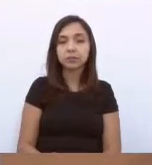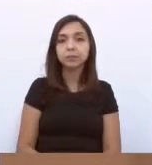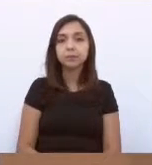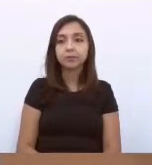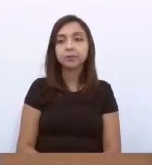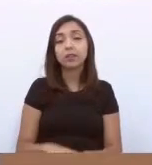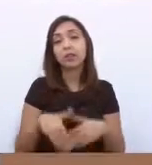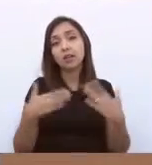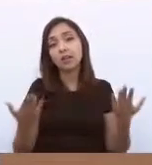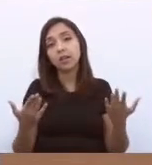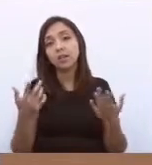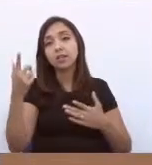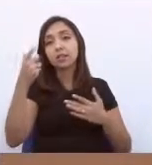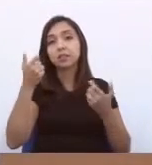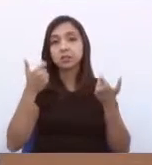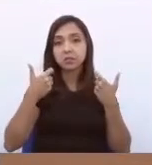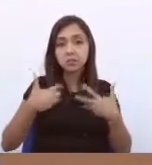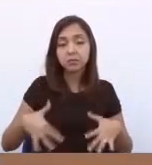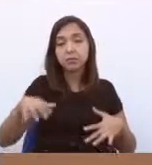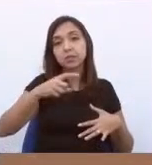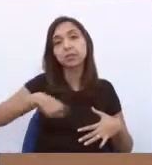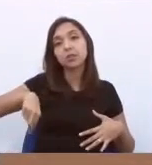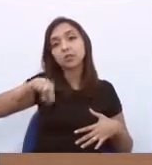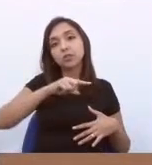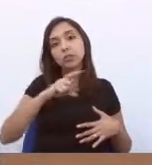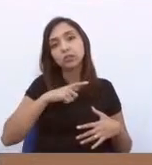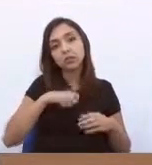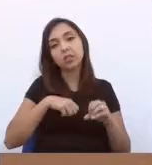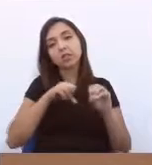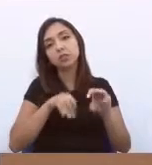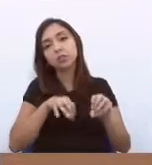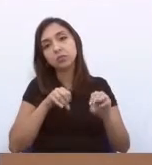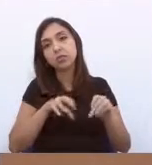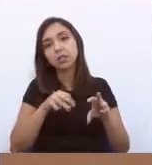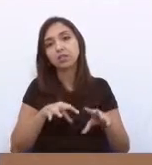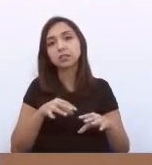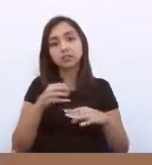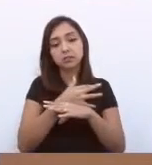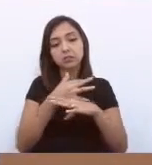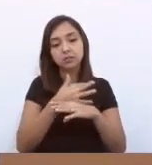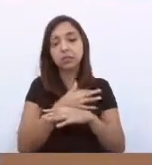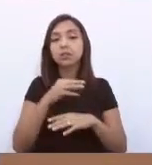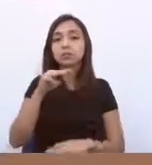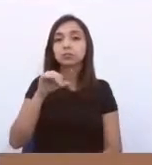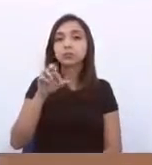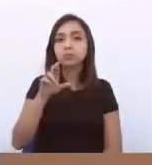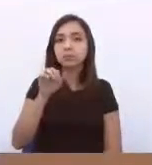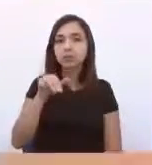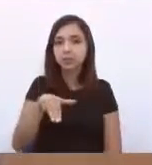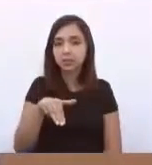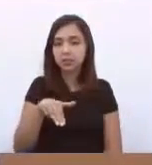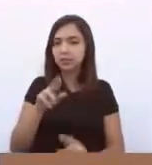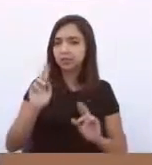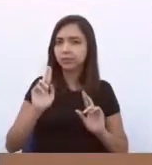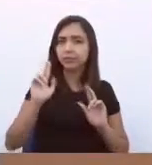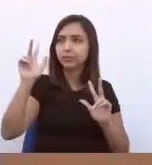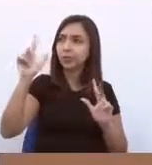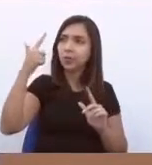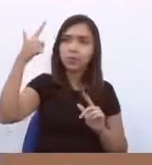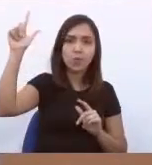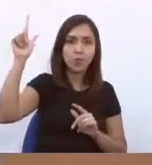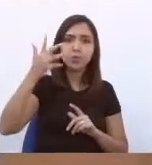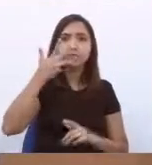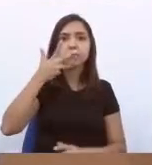1%. E aí ele me sustenta que nós temos educação no trânsito com Cidade Mirim. Cidade Mirim é outro problema lá com